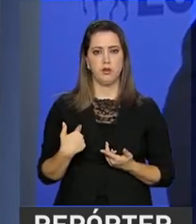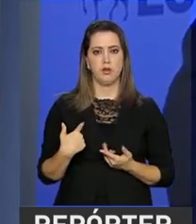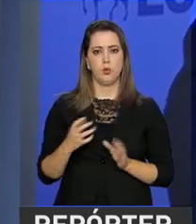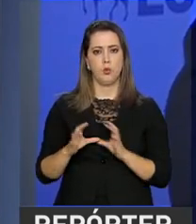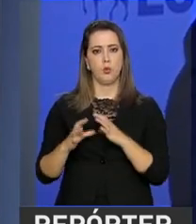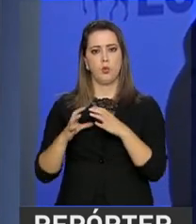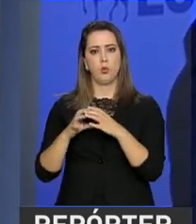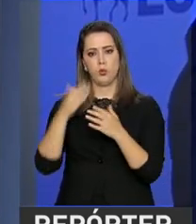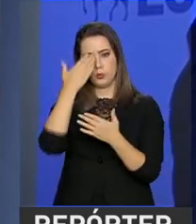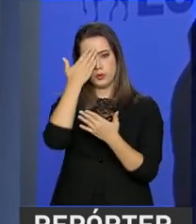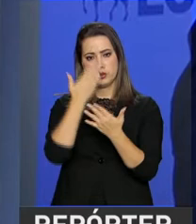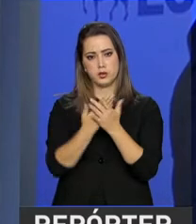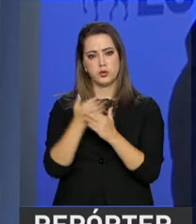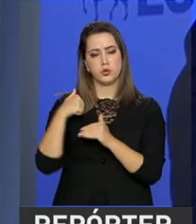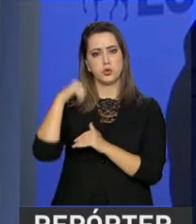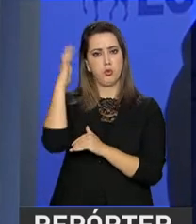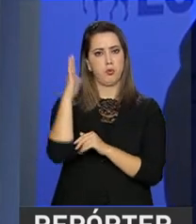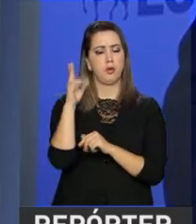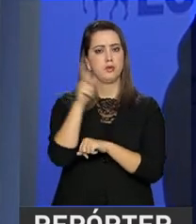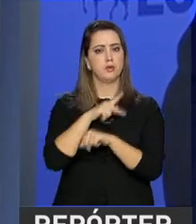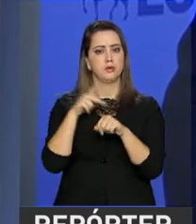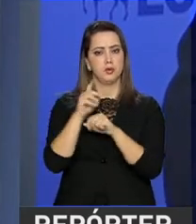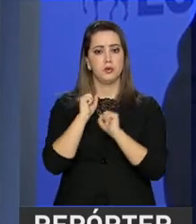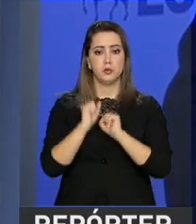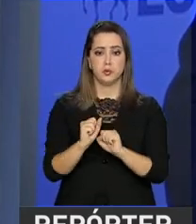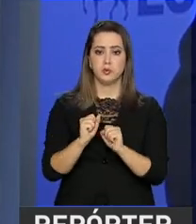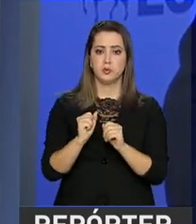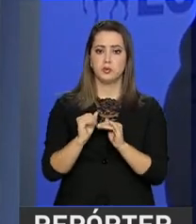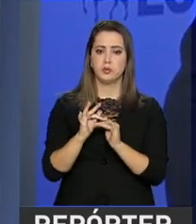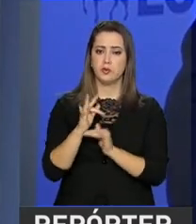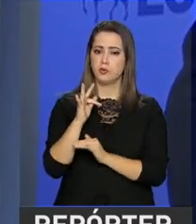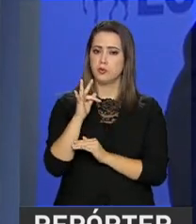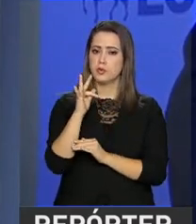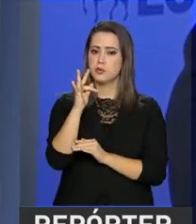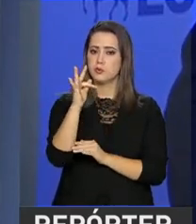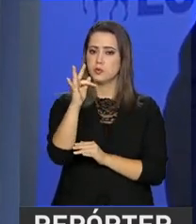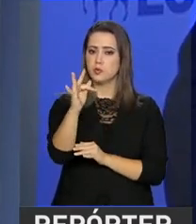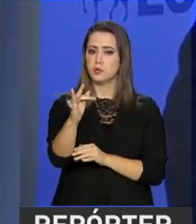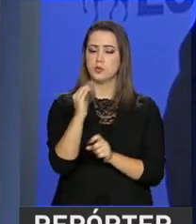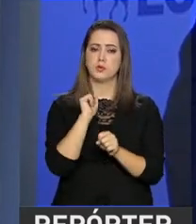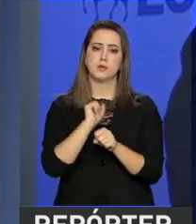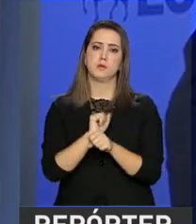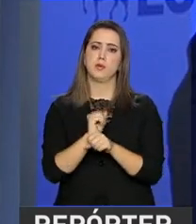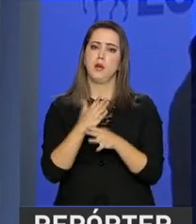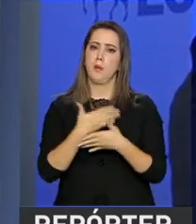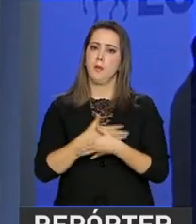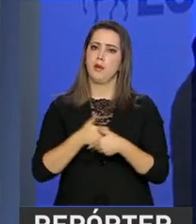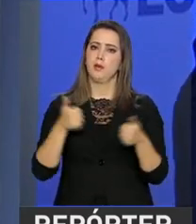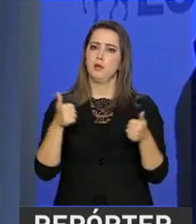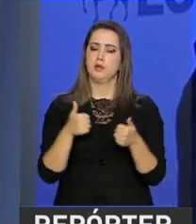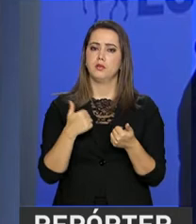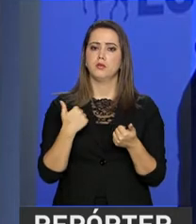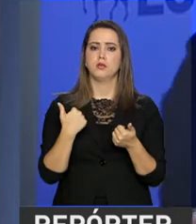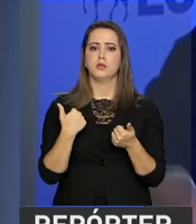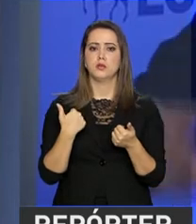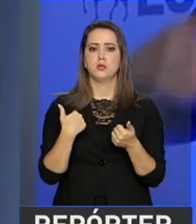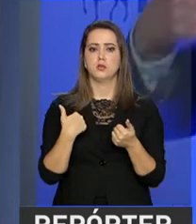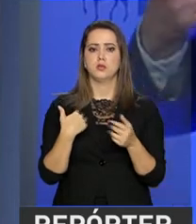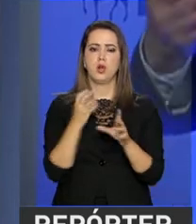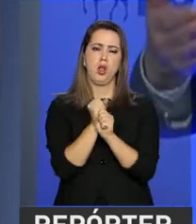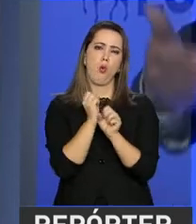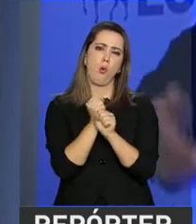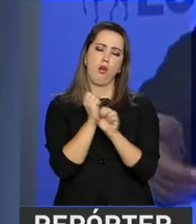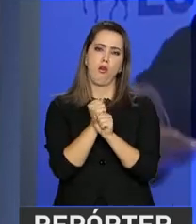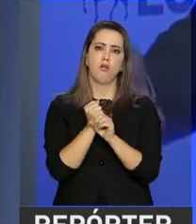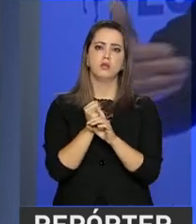aumentará a vai se poder fazer projeções usando a aritmética nos